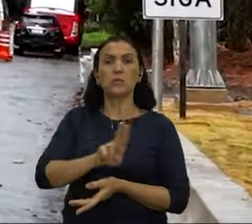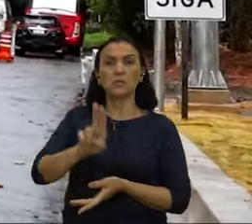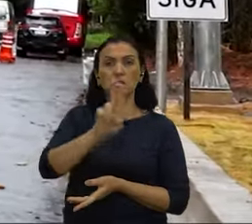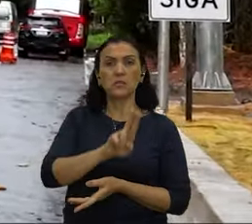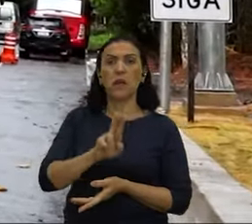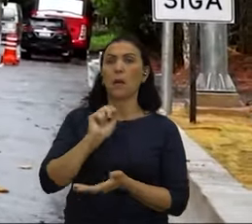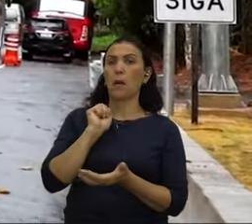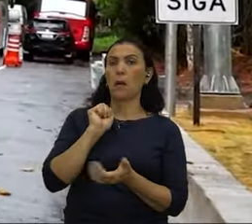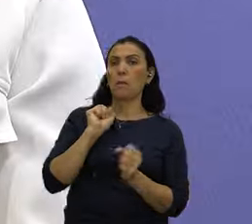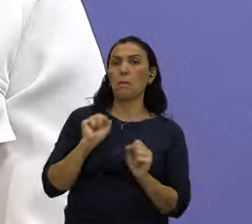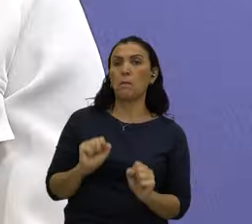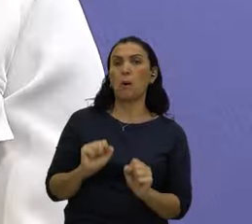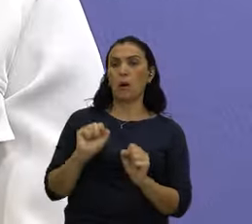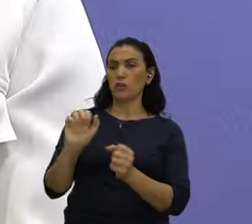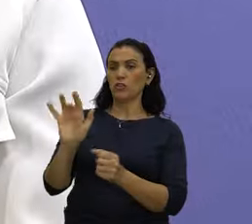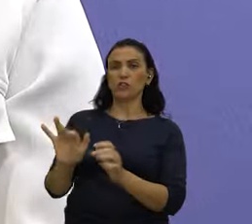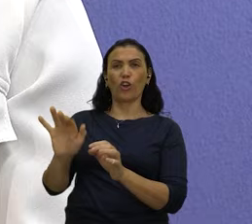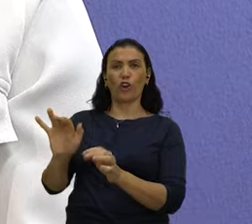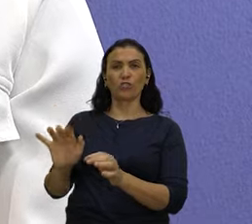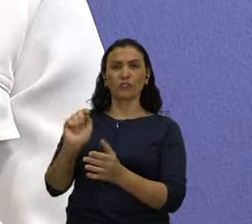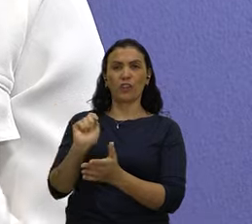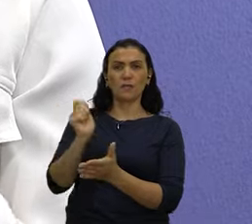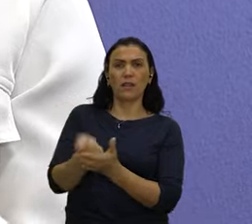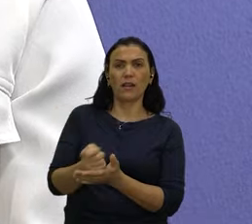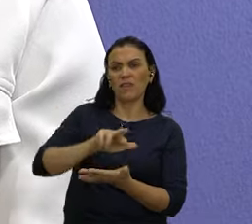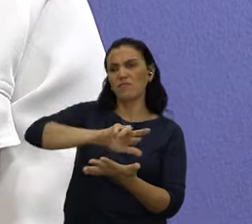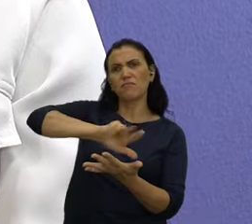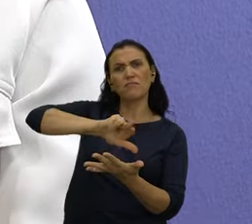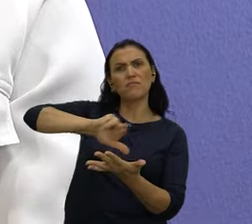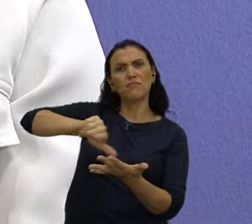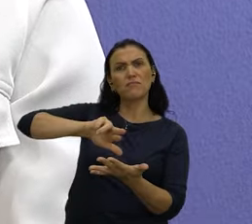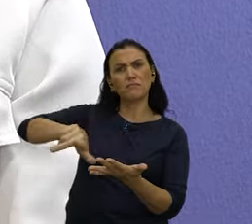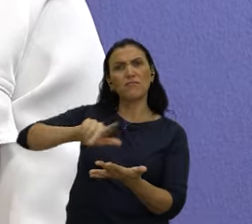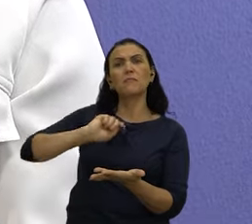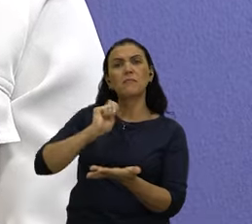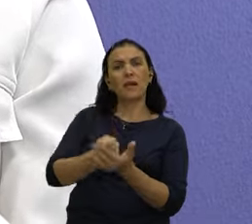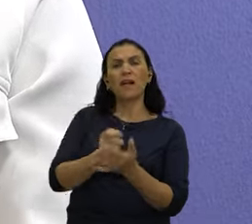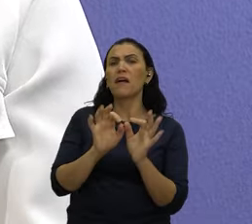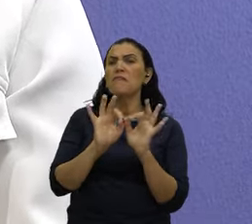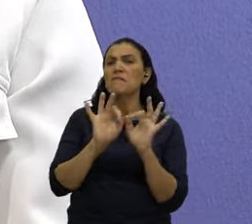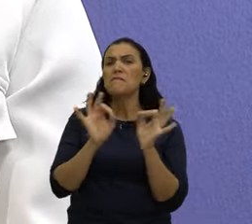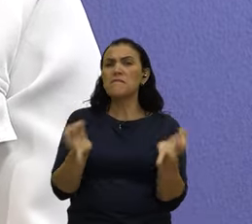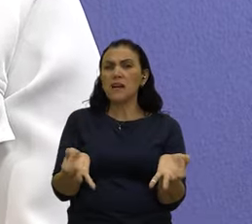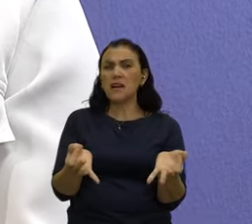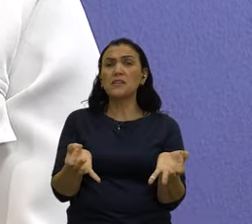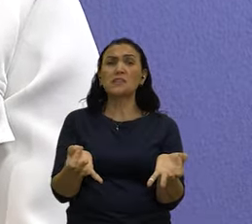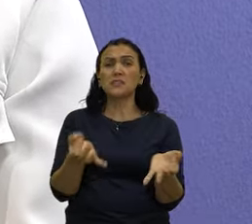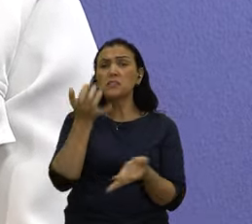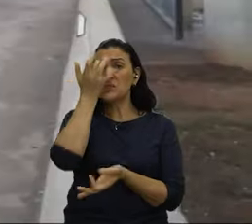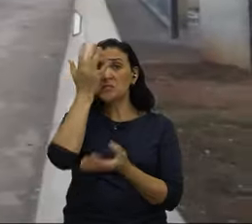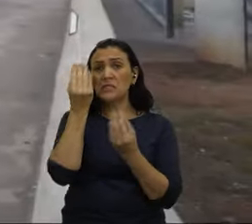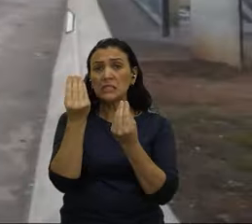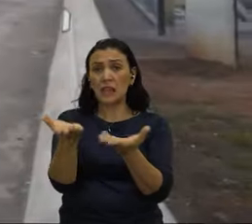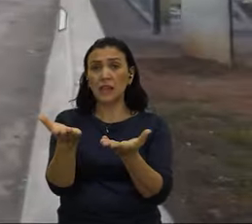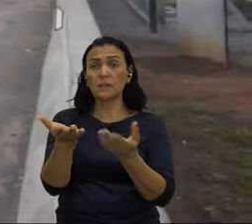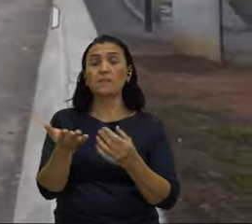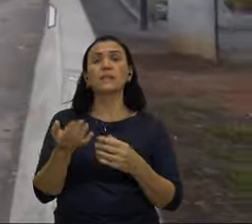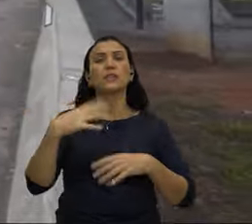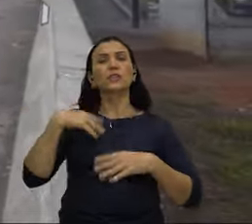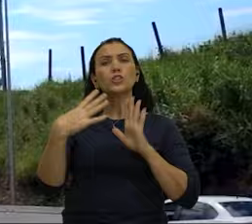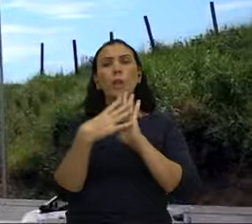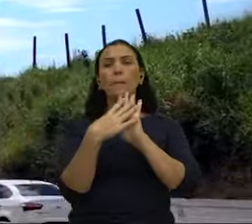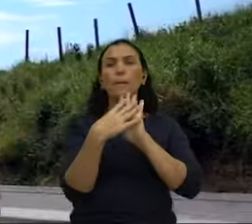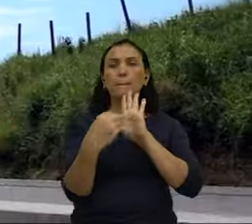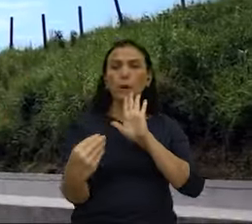ou pode pagar num totem, pode pagar de diversas formas. Então, a ideia é facilitar mesmo a vida do usuário. Esse modelo